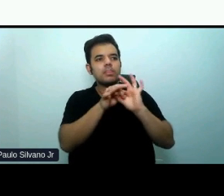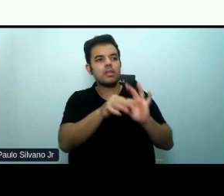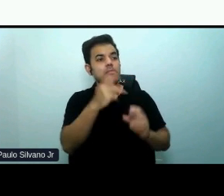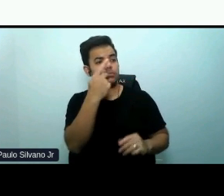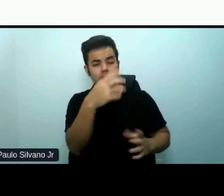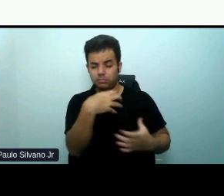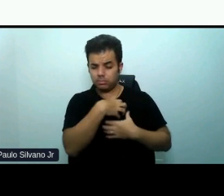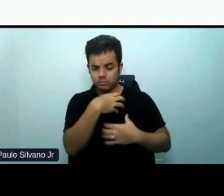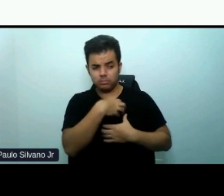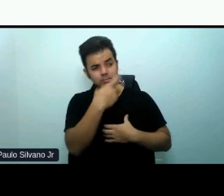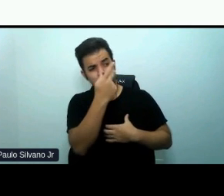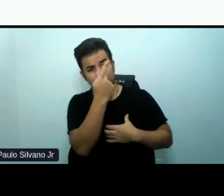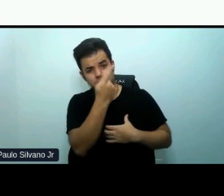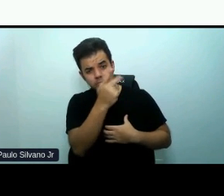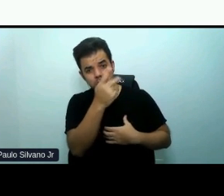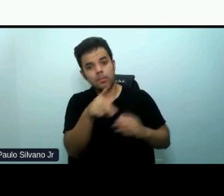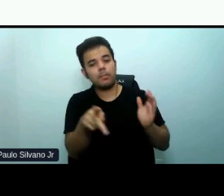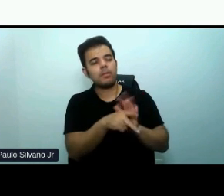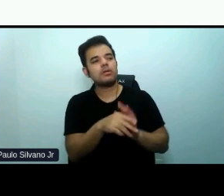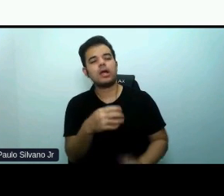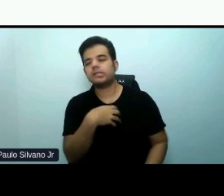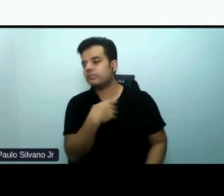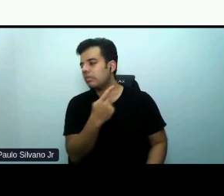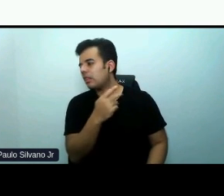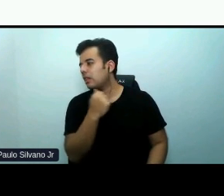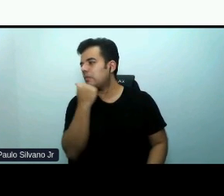temperamento delas com o fato delas serem mulheres.